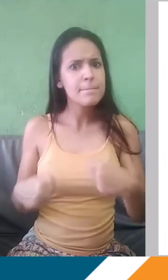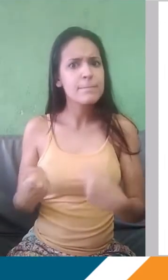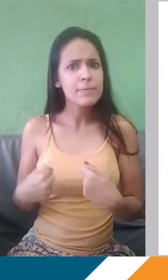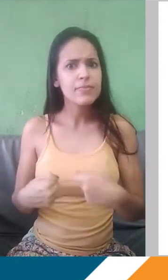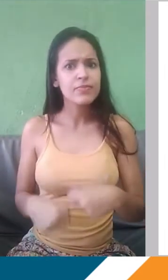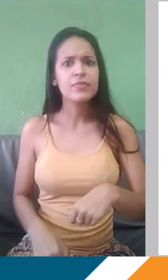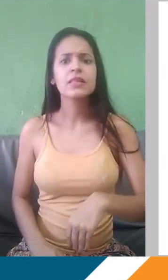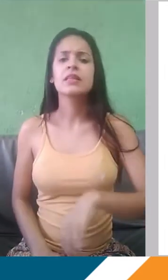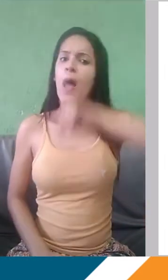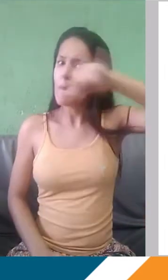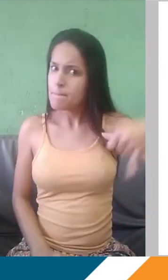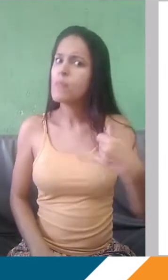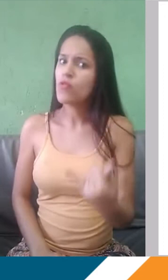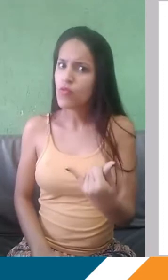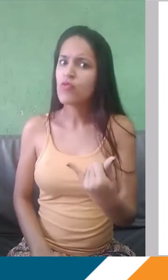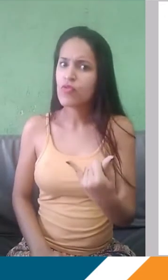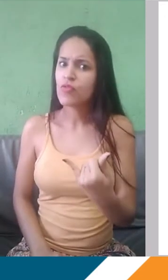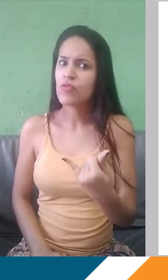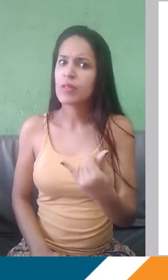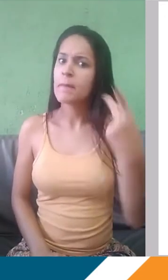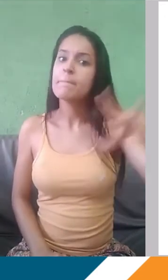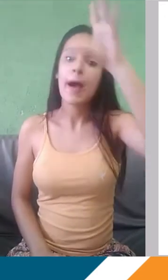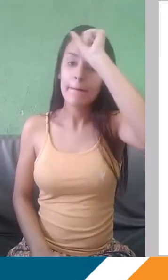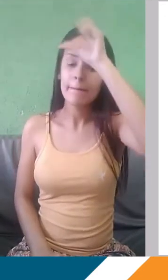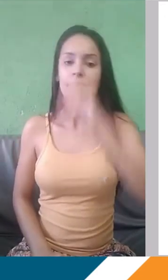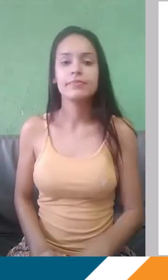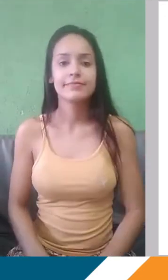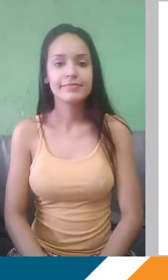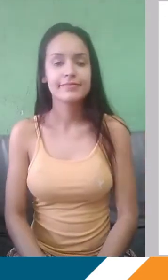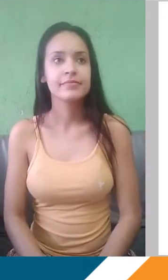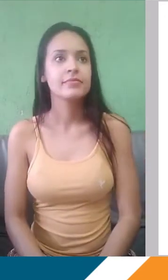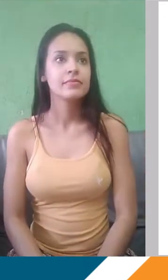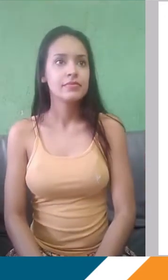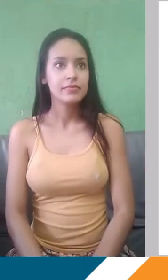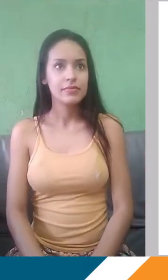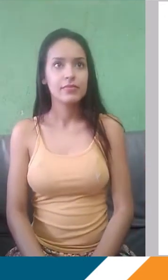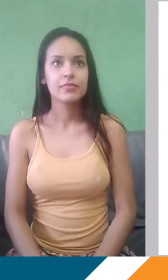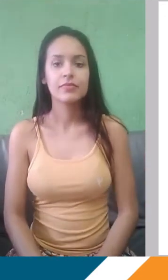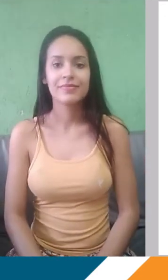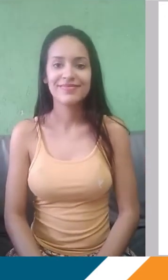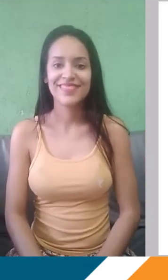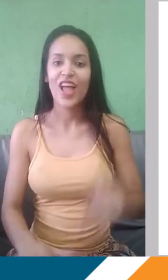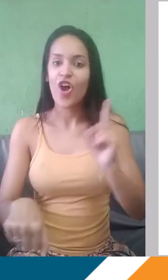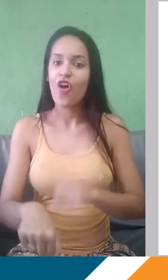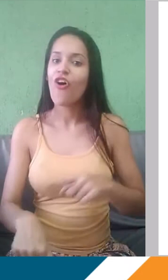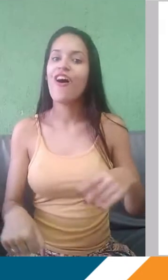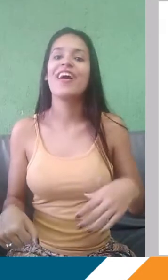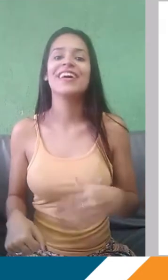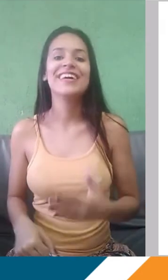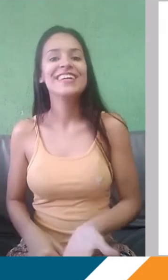para aprenderem. Na hora do jantar, eu e minha prima começamos a dizer, para enfezar Yaya,